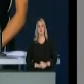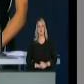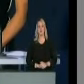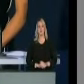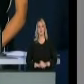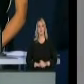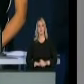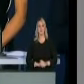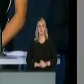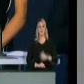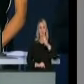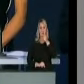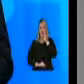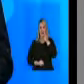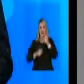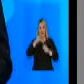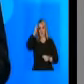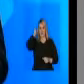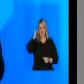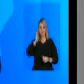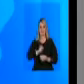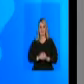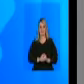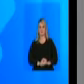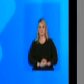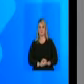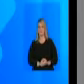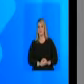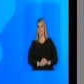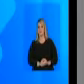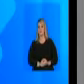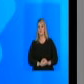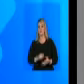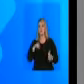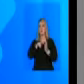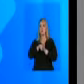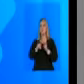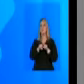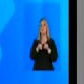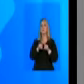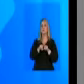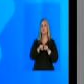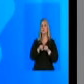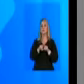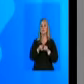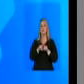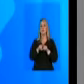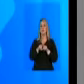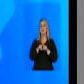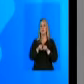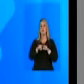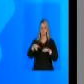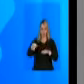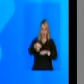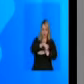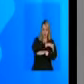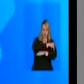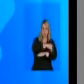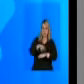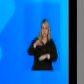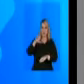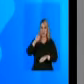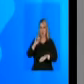Você tem 30 segundos, Fábio. Candidato, a pergunta também, ela passa pelo calçamento do Rio de Janeiro, que é uma